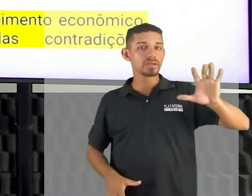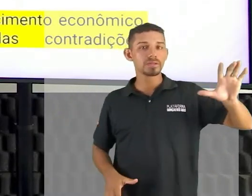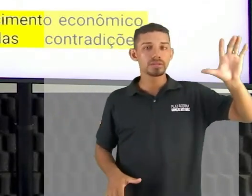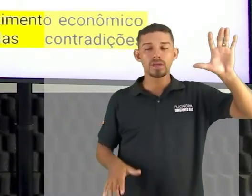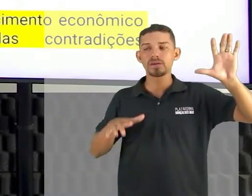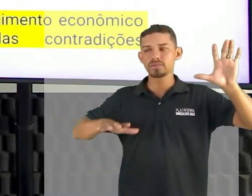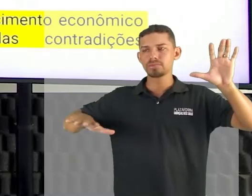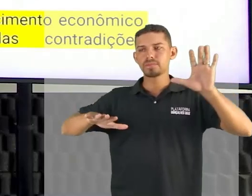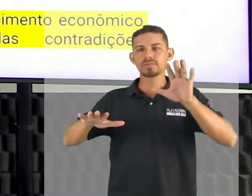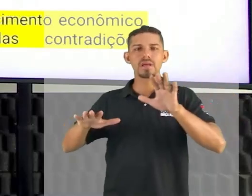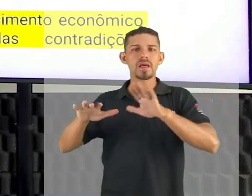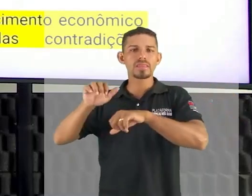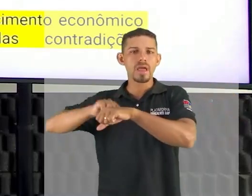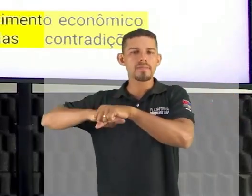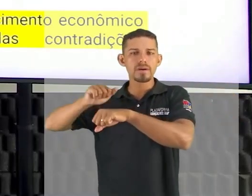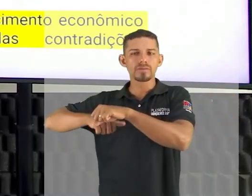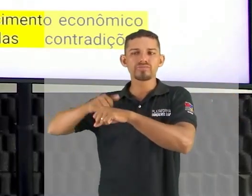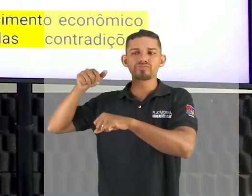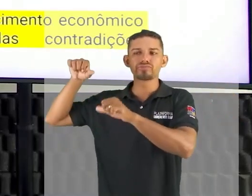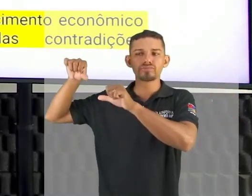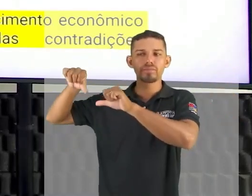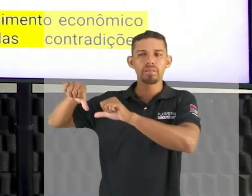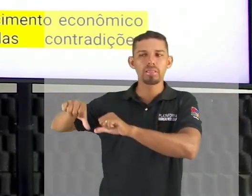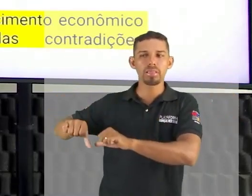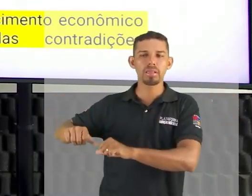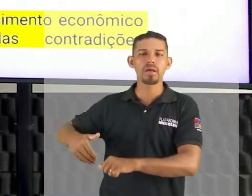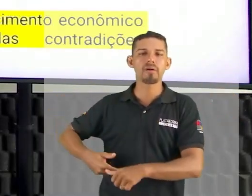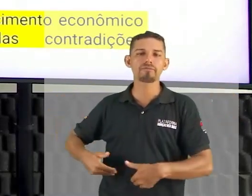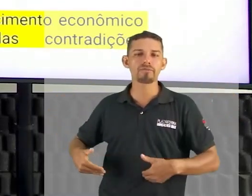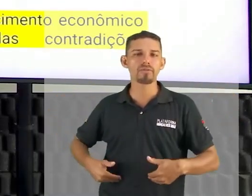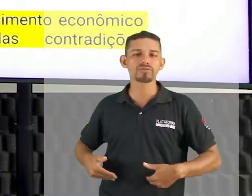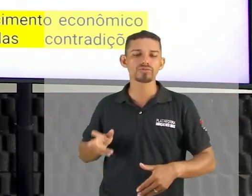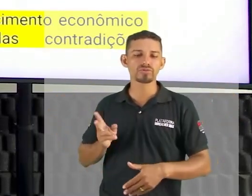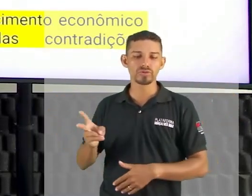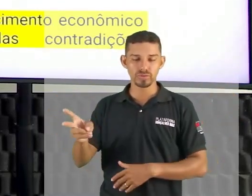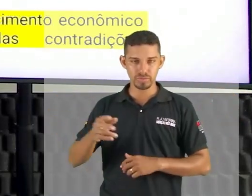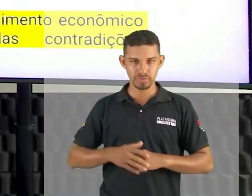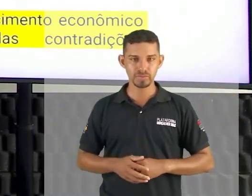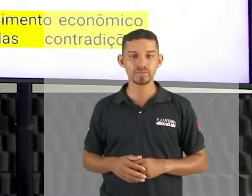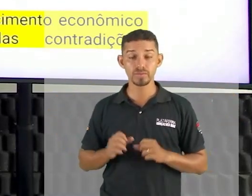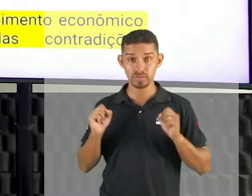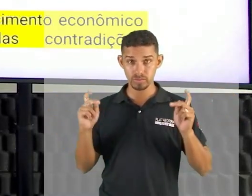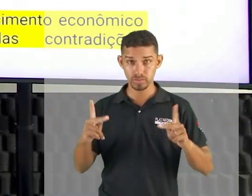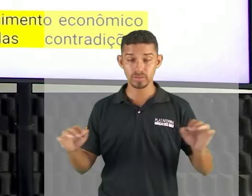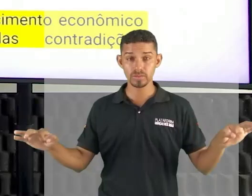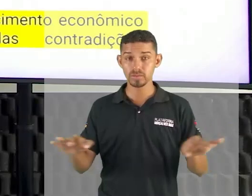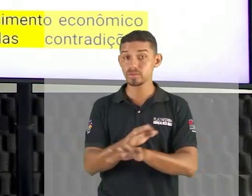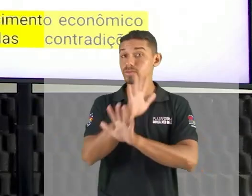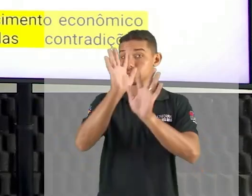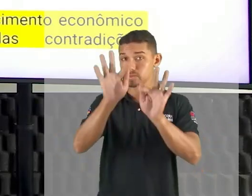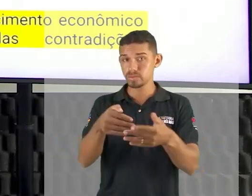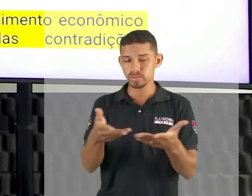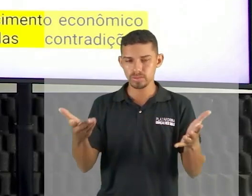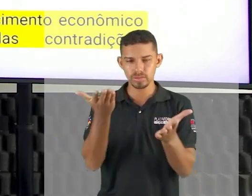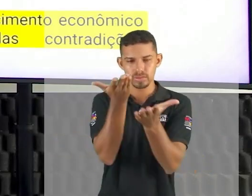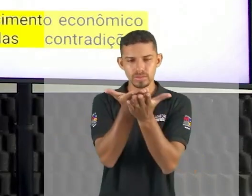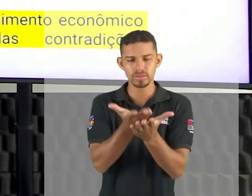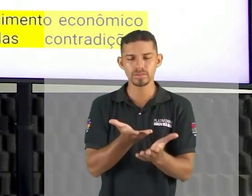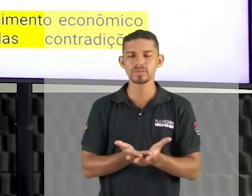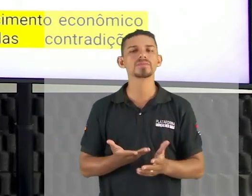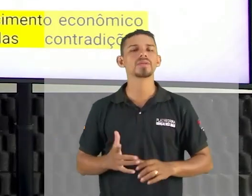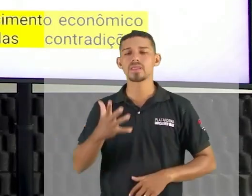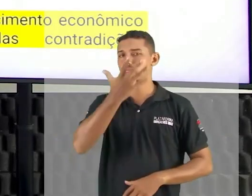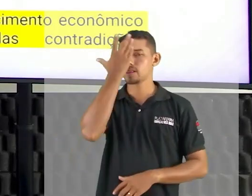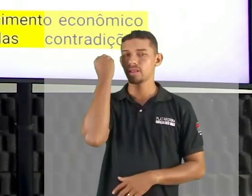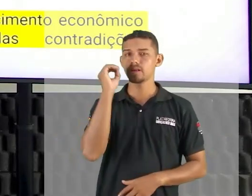do país continuavam na pobreza e na fome também, ok? Bom, nós terminamos por aqui essa aula.